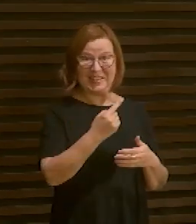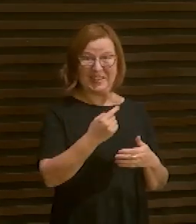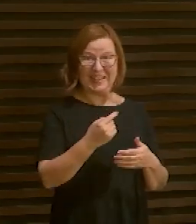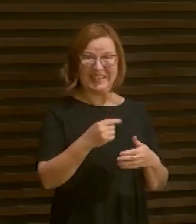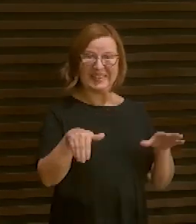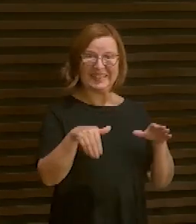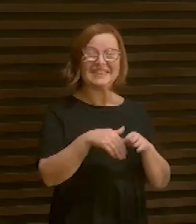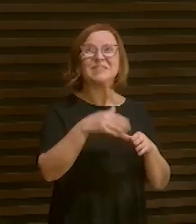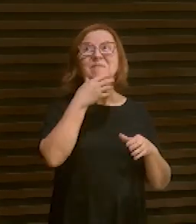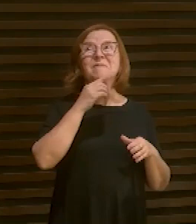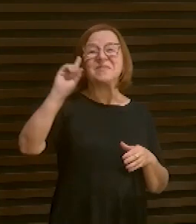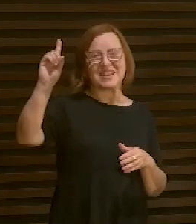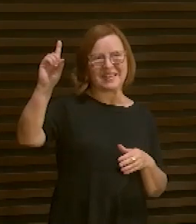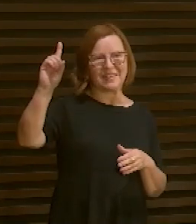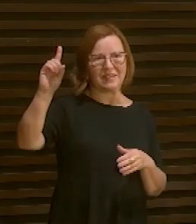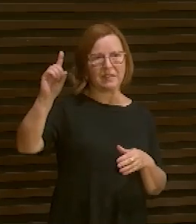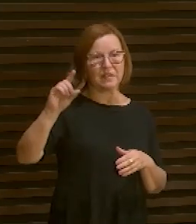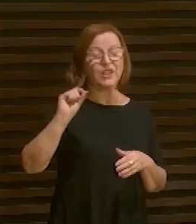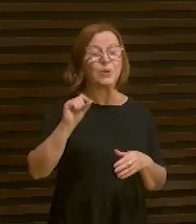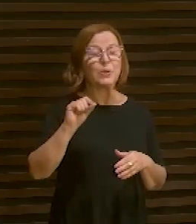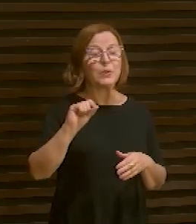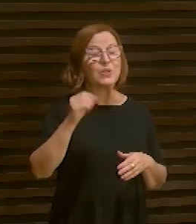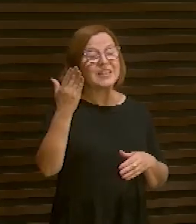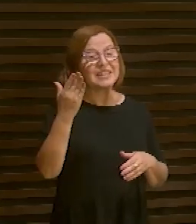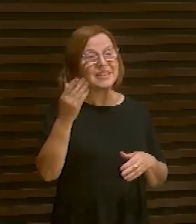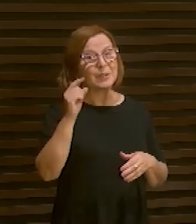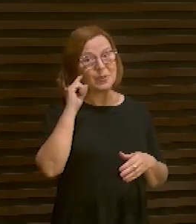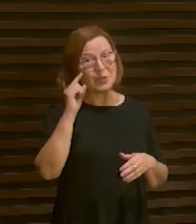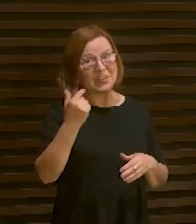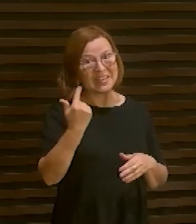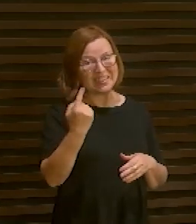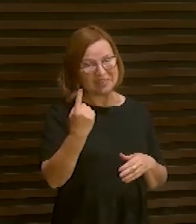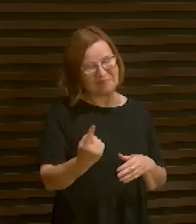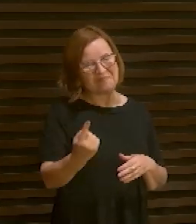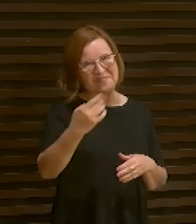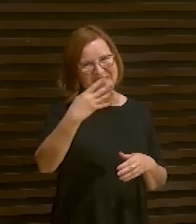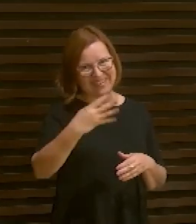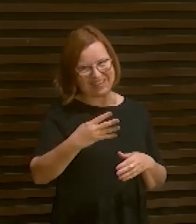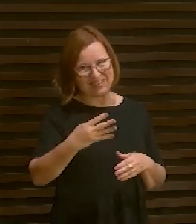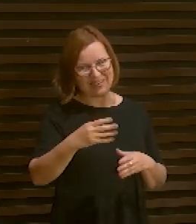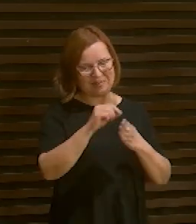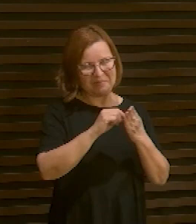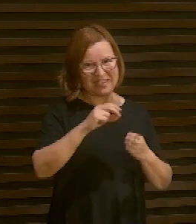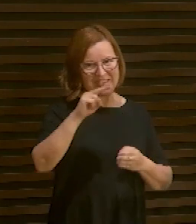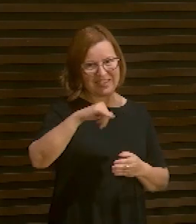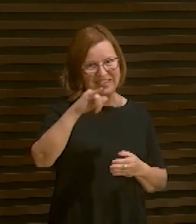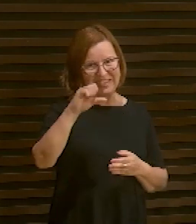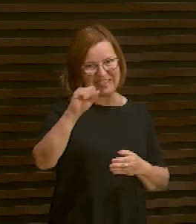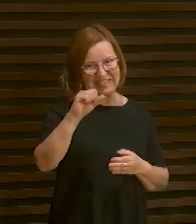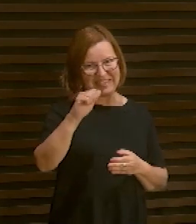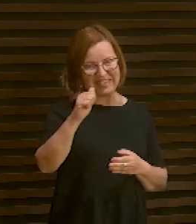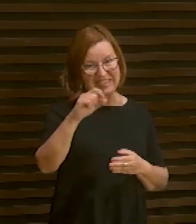Enquanto você não entender isso, o que aconteceu no dia 14 de Nisan do ano 30? A crucificação de